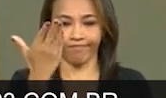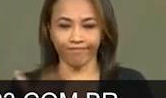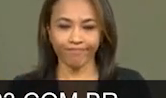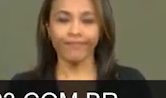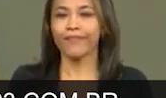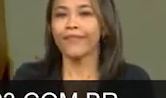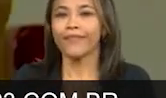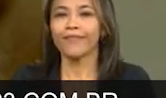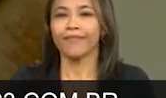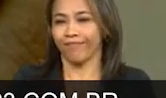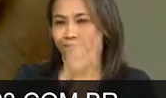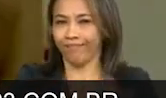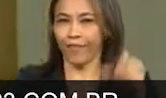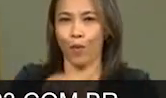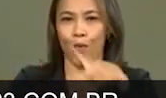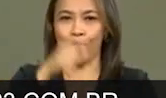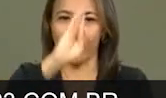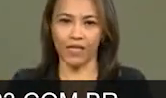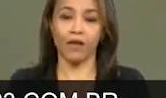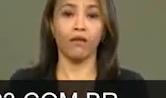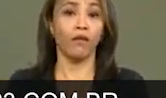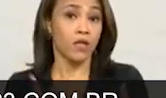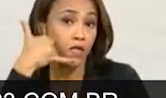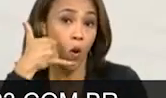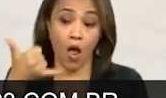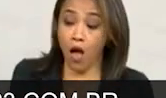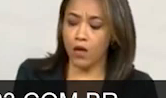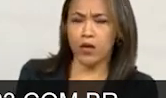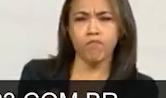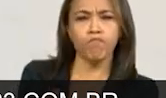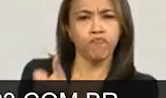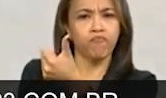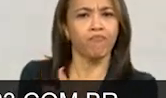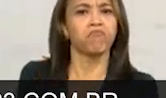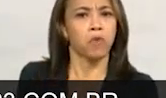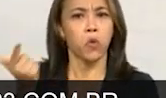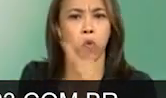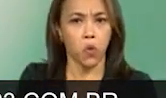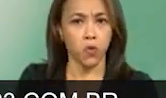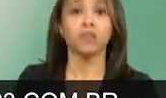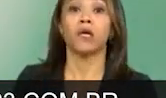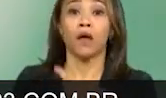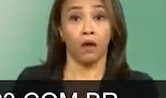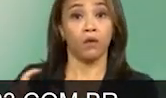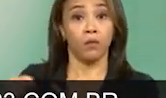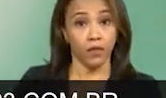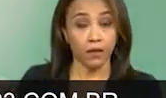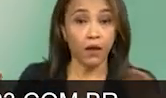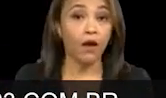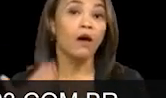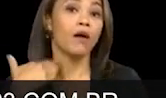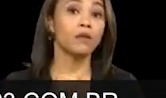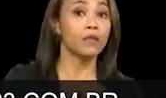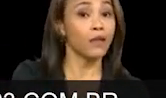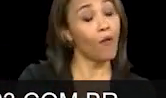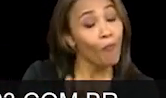um queridinho dos brasileiros com celular na mão e em poucos minutos é possível fazer um pics agora o banco central fez